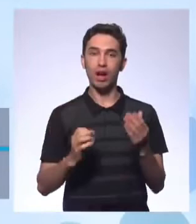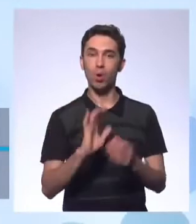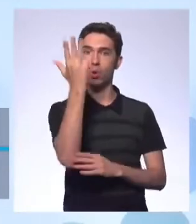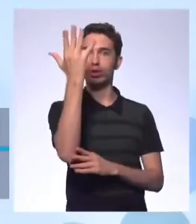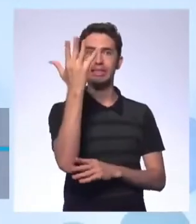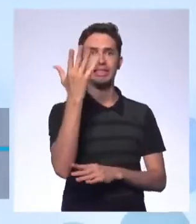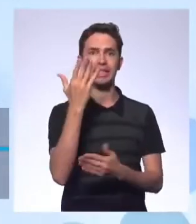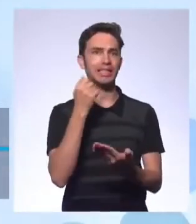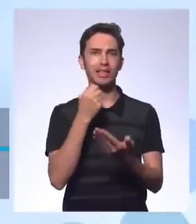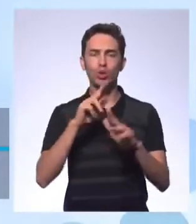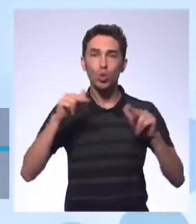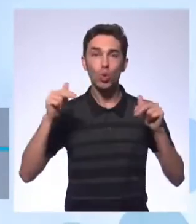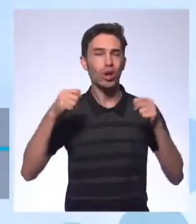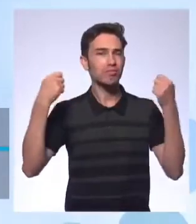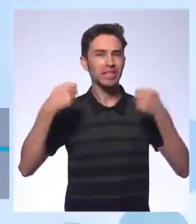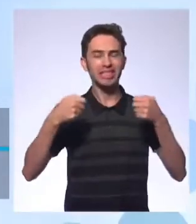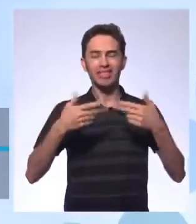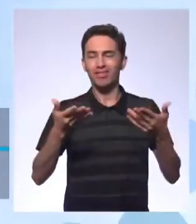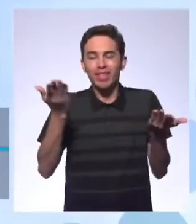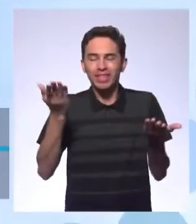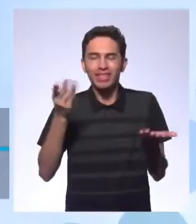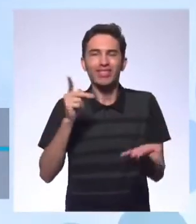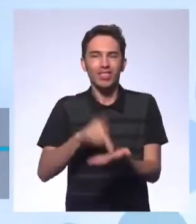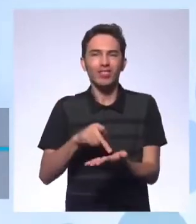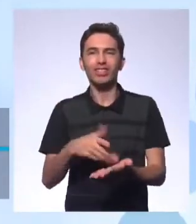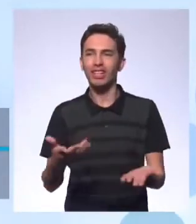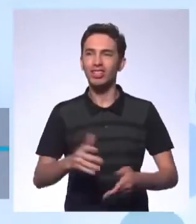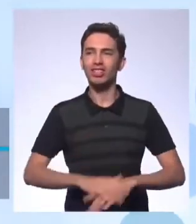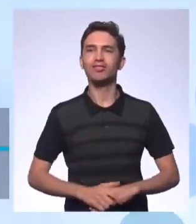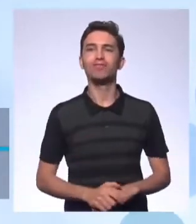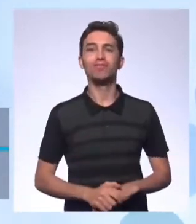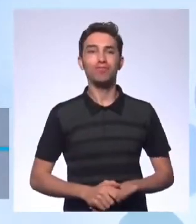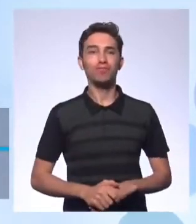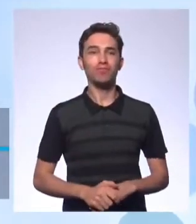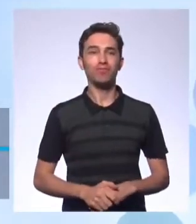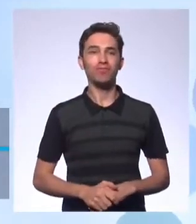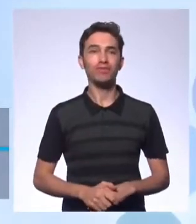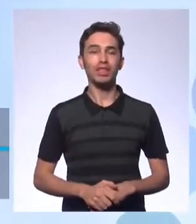quando nós começamos a estudar história, nós vamos observar